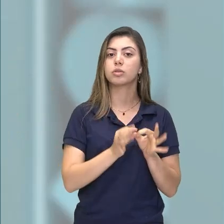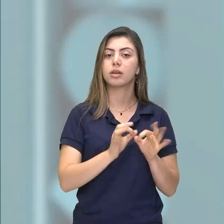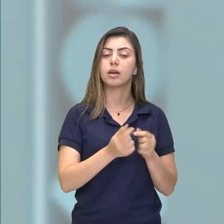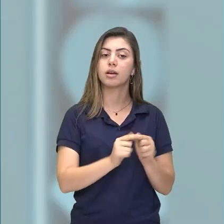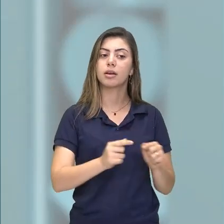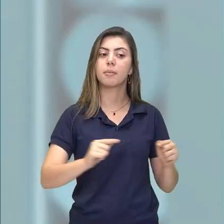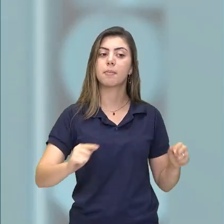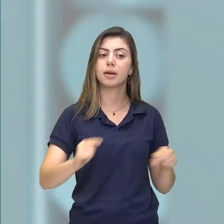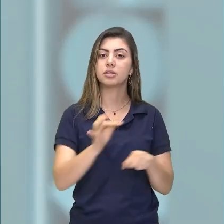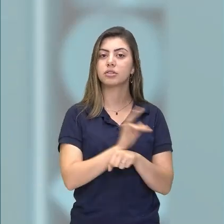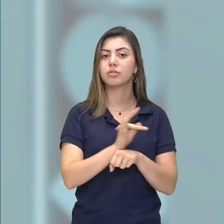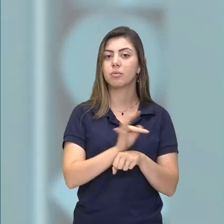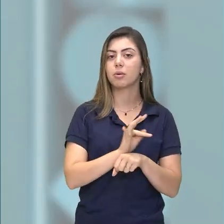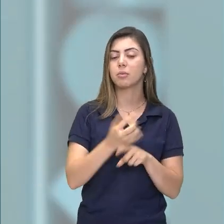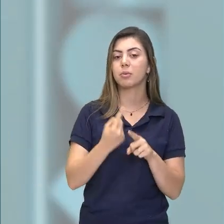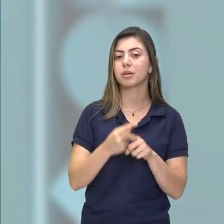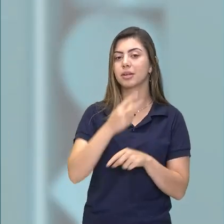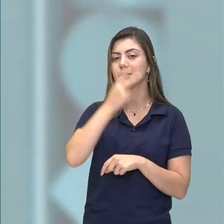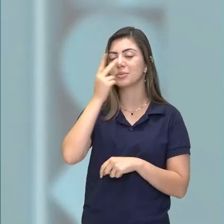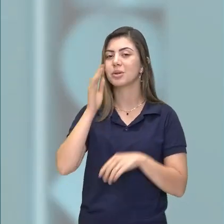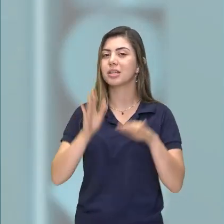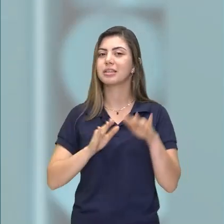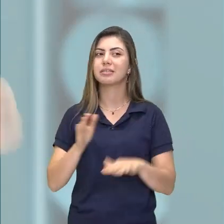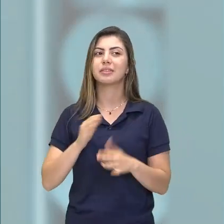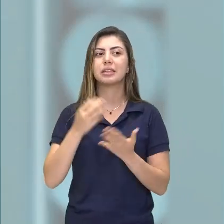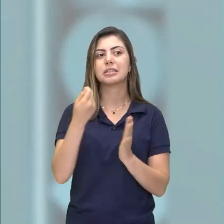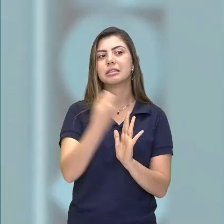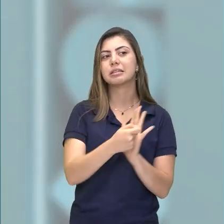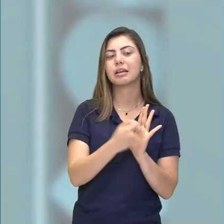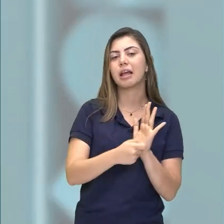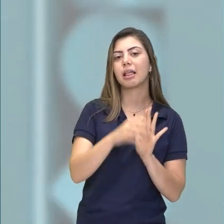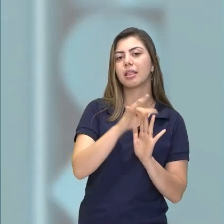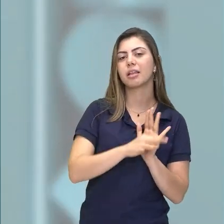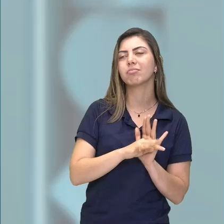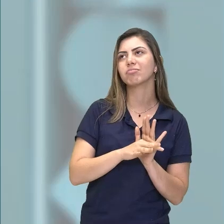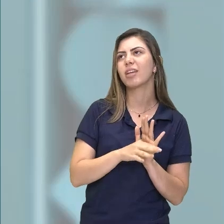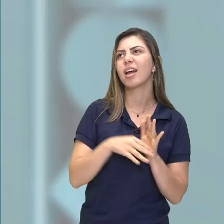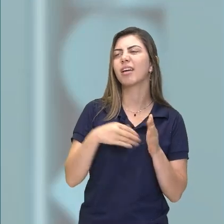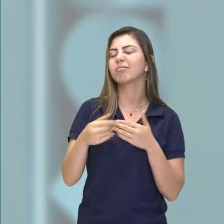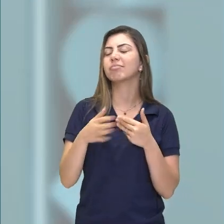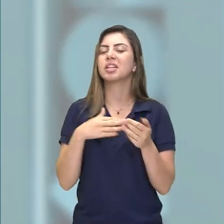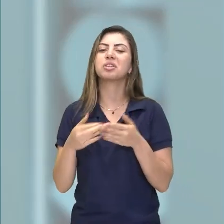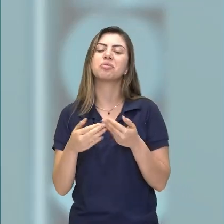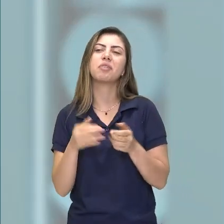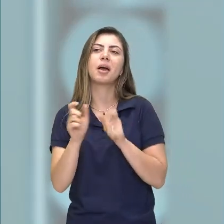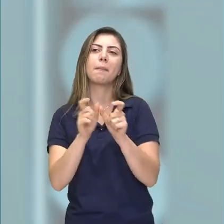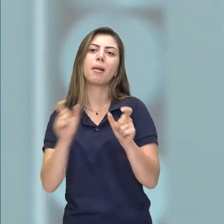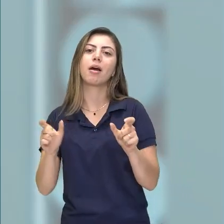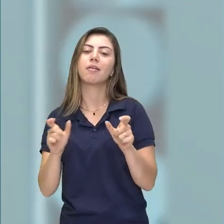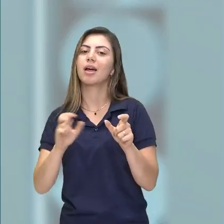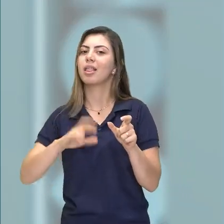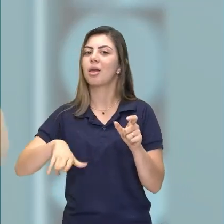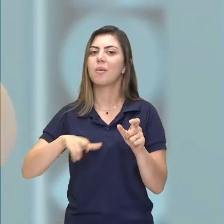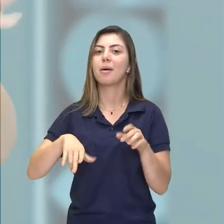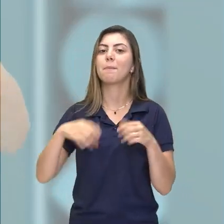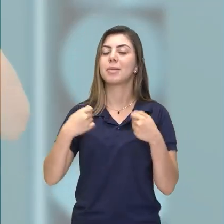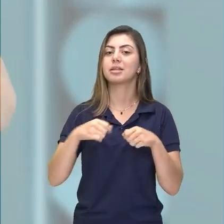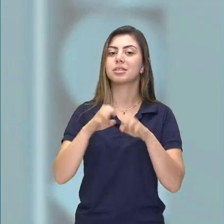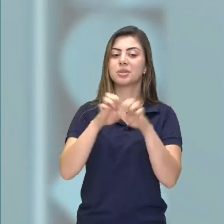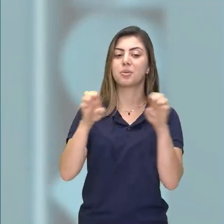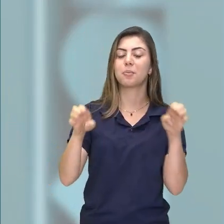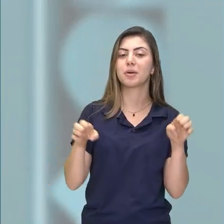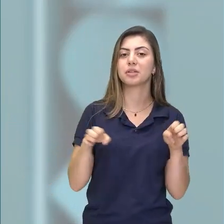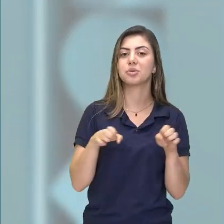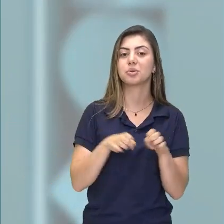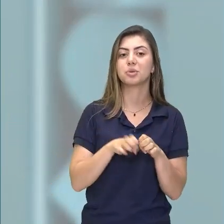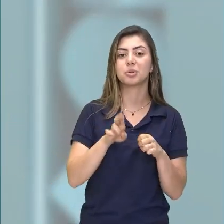pessoas, na hora que estão escrevendo a redação, acham que devem fazer de qualquer maneira, e não é assim, tá? Você precisa ter uma estrutura no que